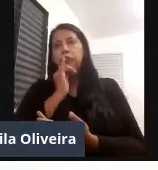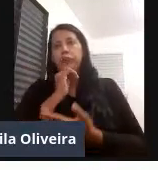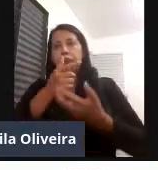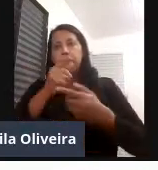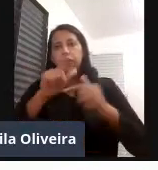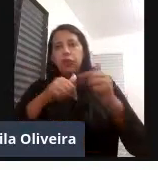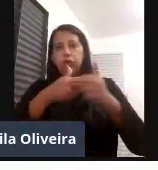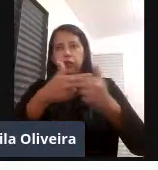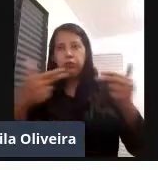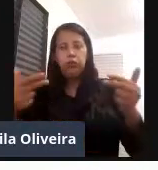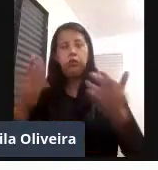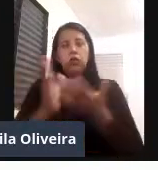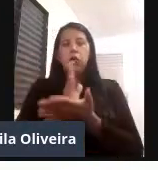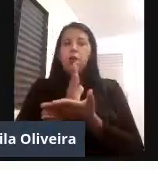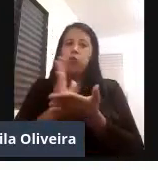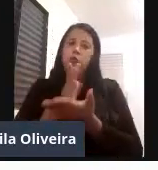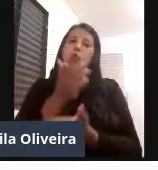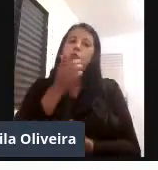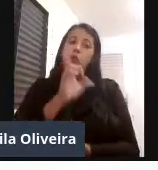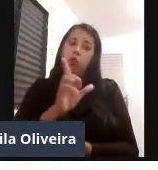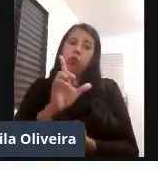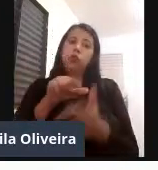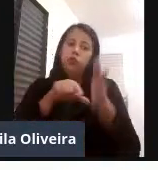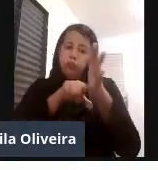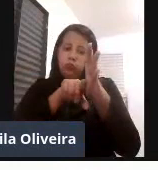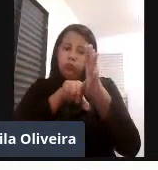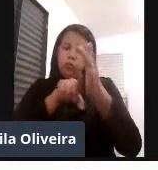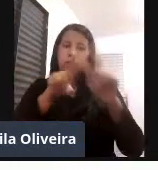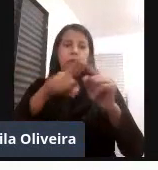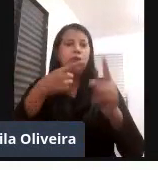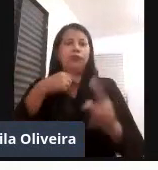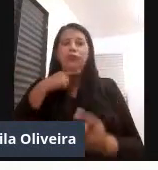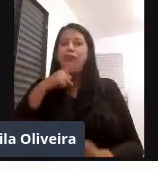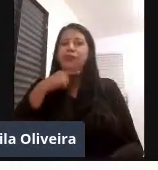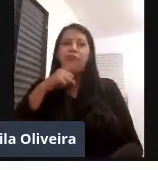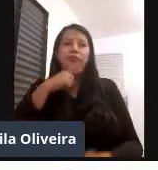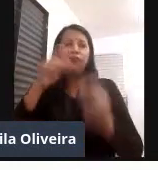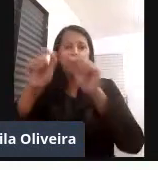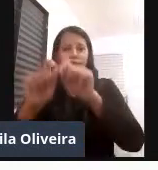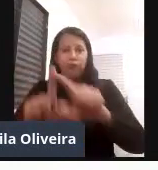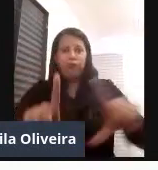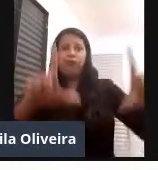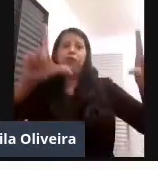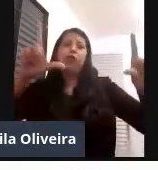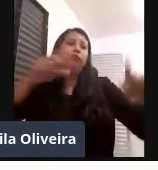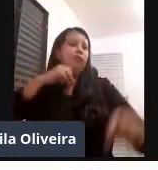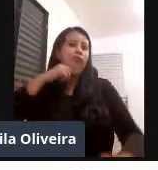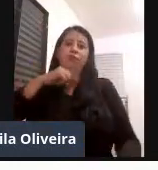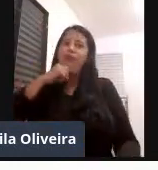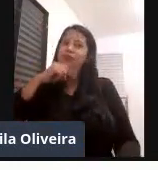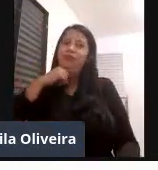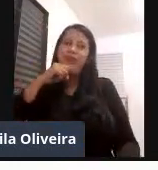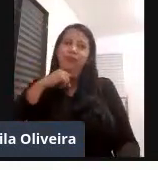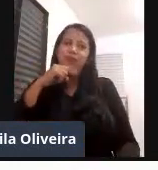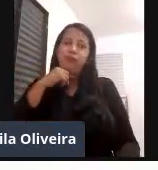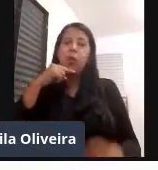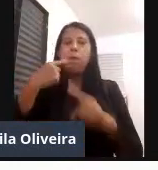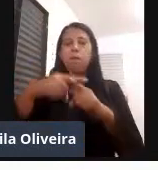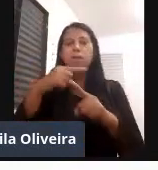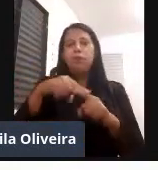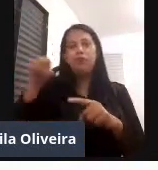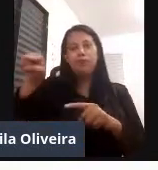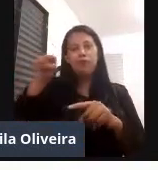a busca, só que ele não consegue acessar, porque a CAPES, ela disponibiliza os materiais, né, os